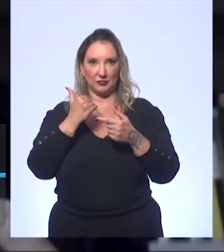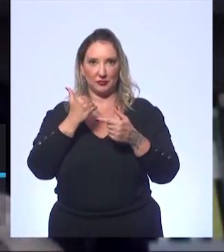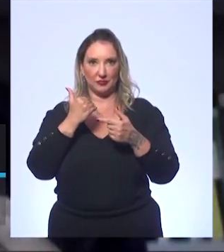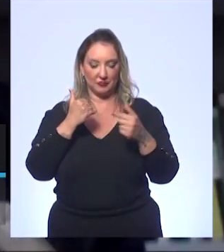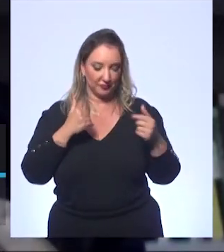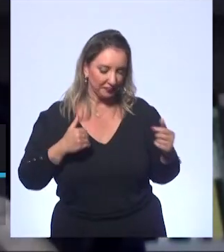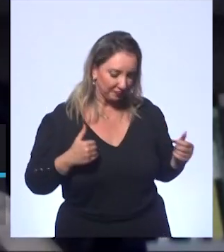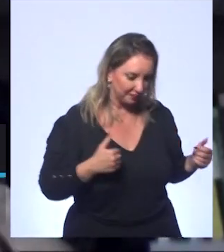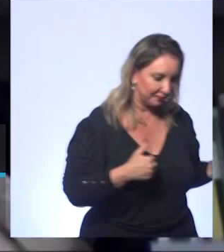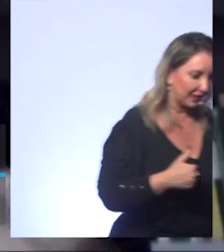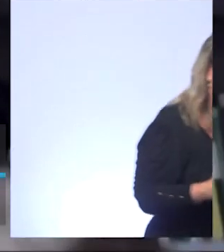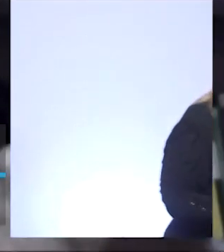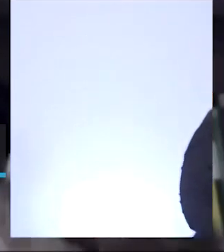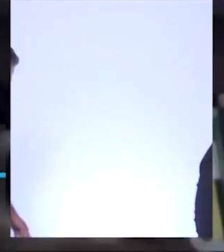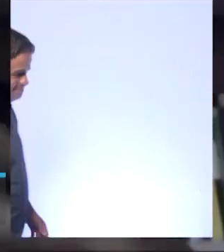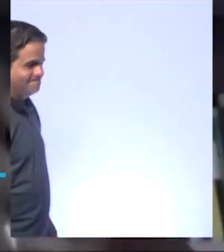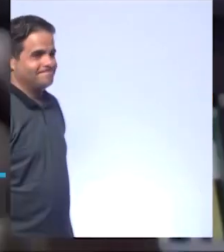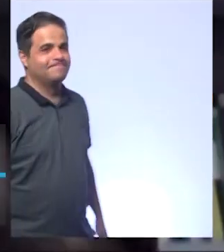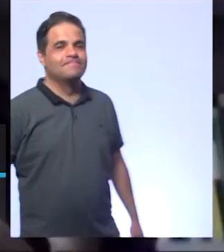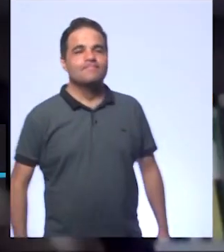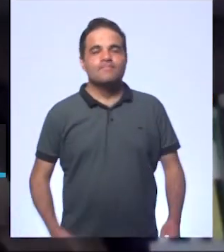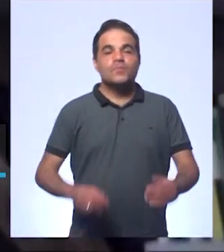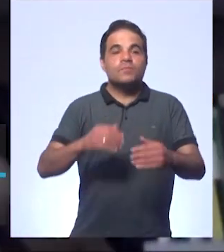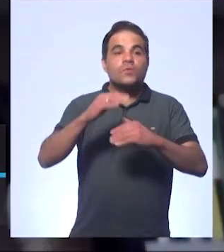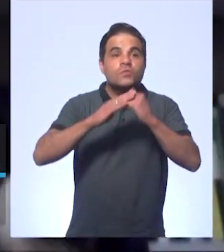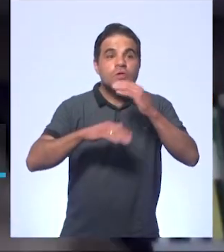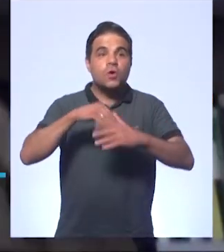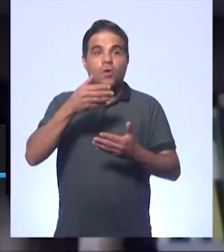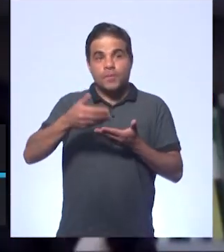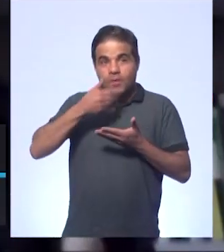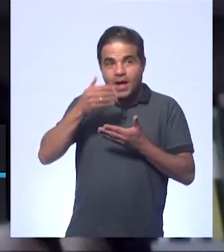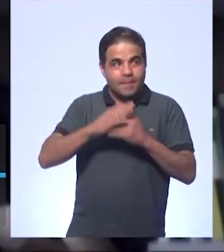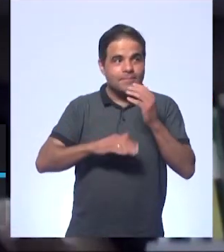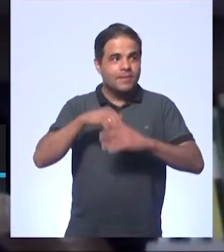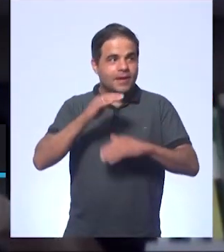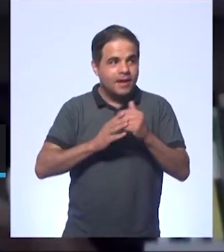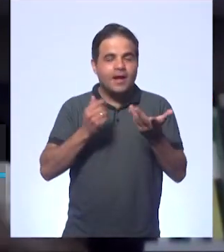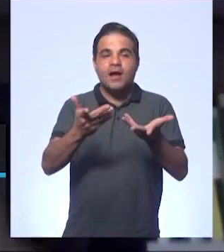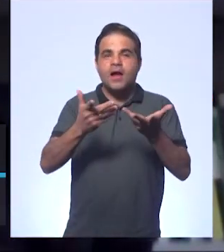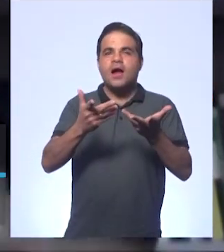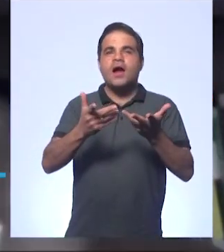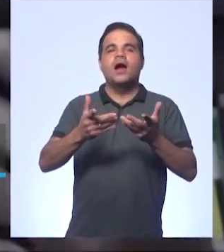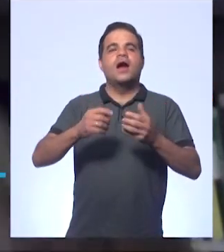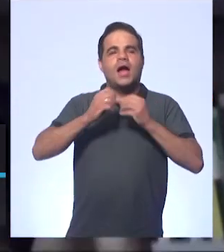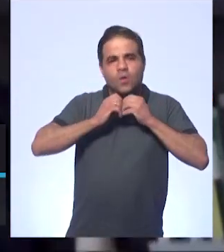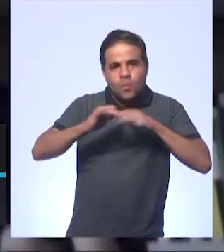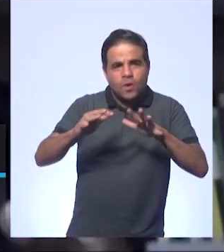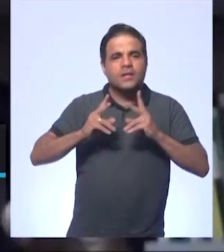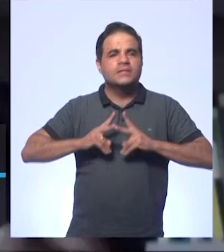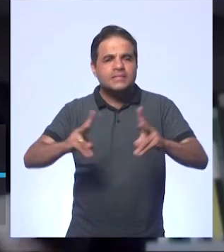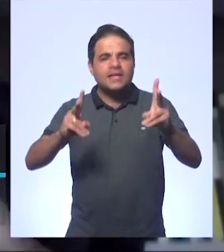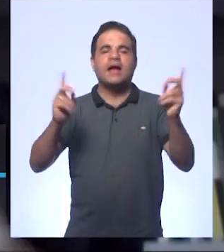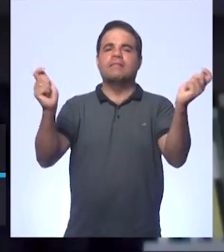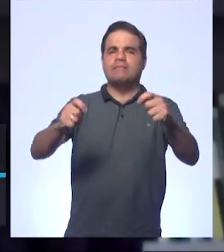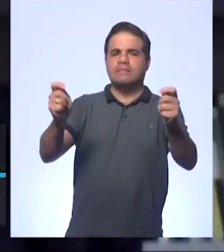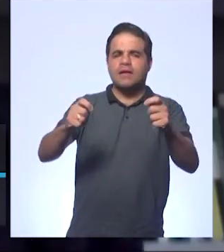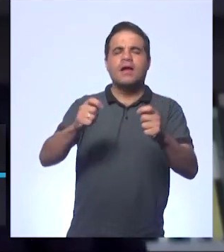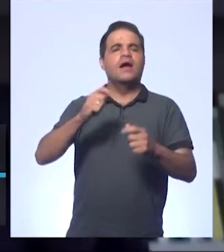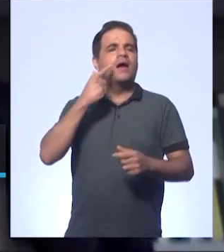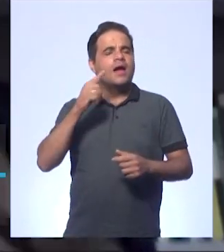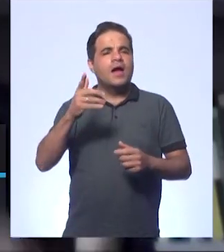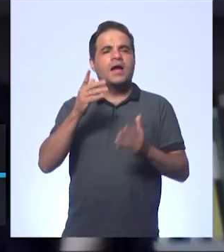de alguma maneira, você está se comunicando, na verdade, uma comunicação da continuidade,